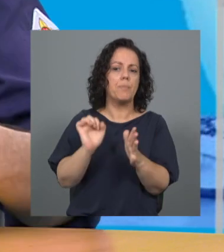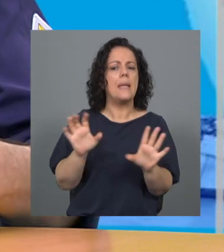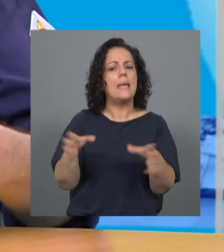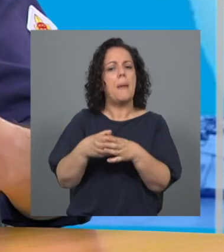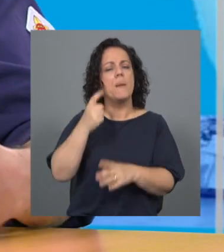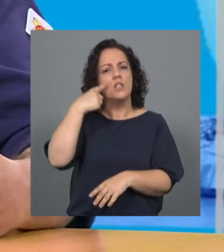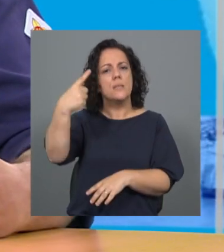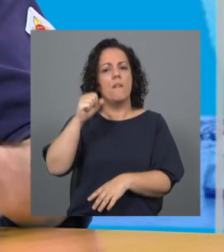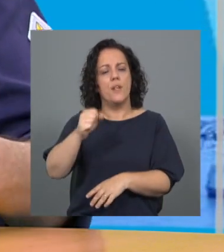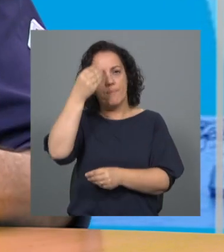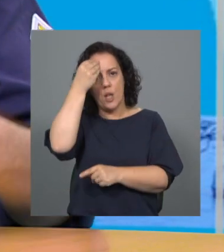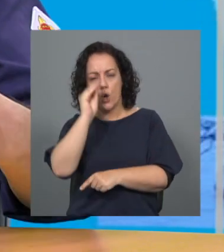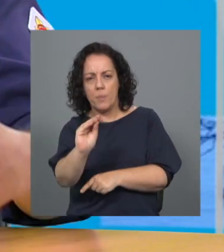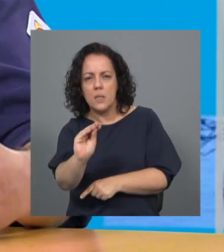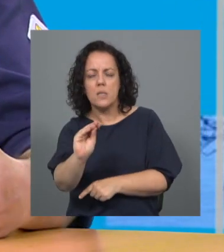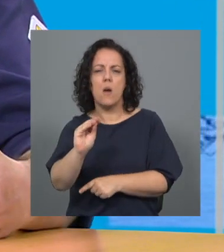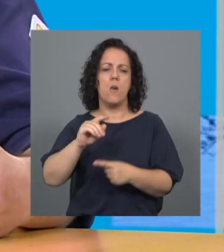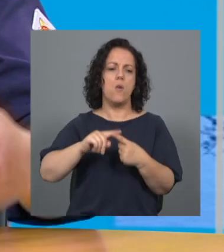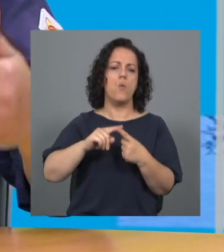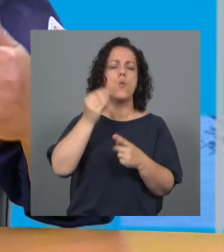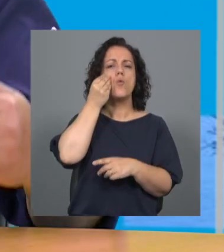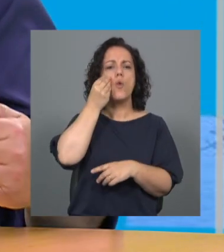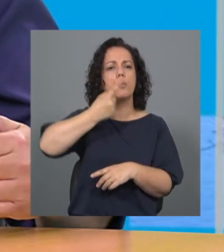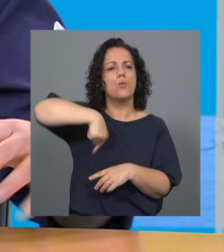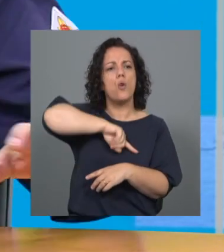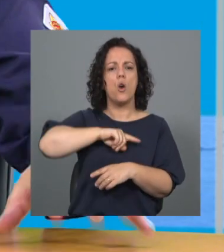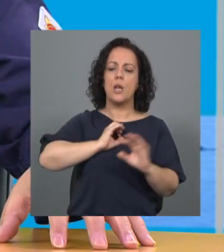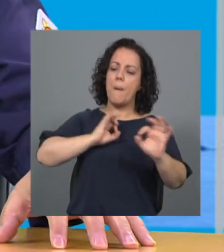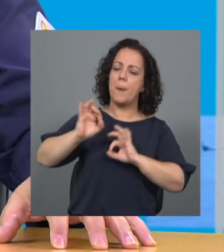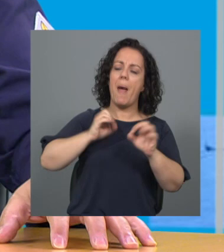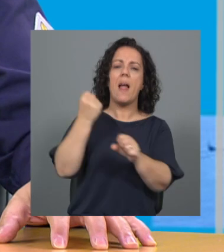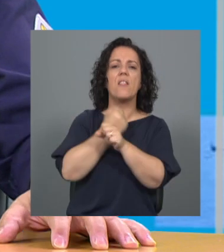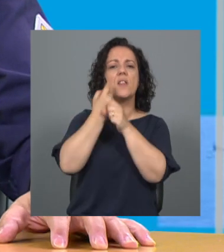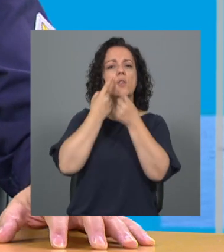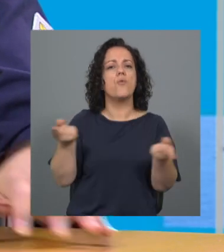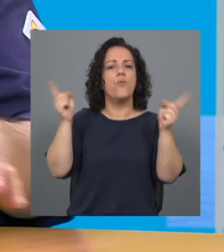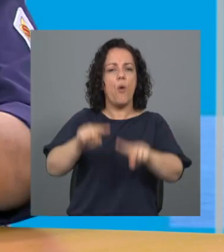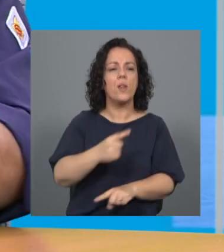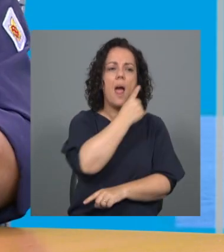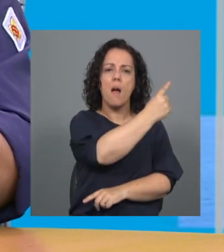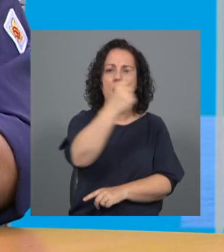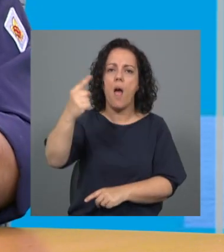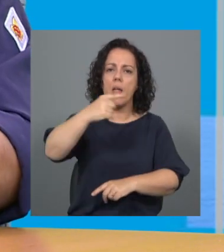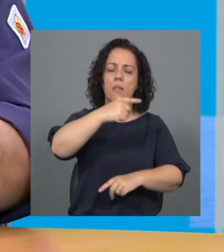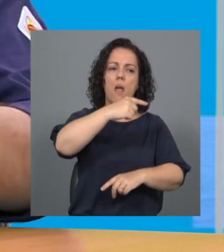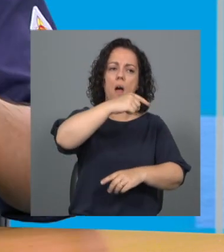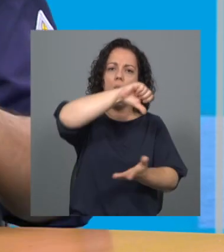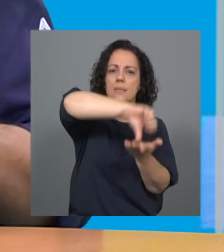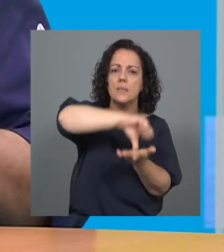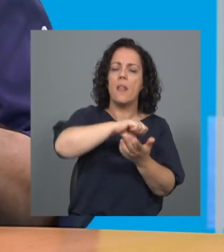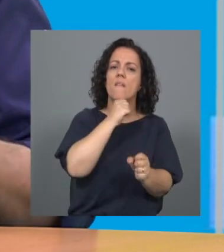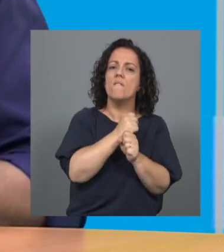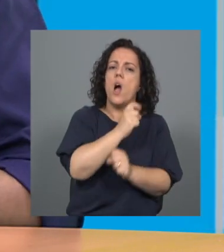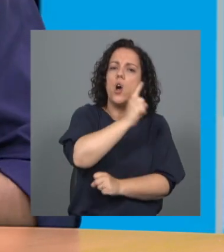especializadas nas recomendações, na forma como nós preparamos o regresso às atividades, o que é que cada agrupamento deve fazer na sua sede, como deve acolher os jovens. Há